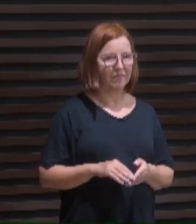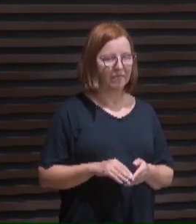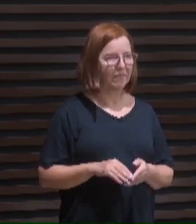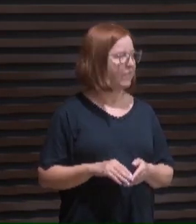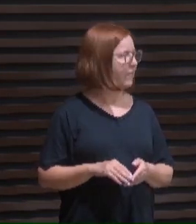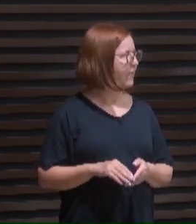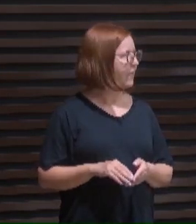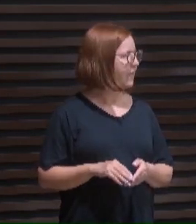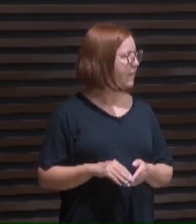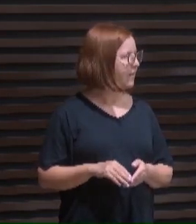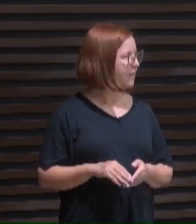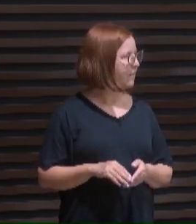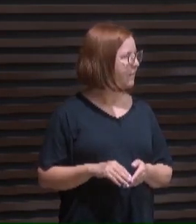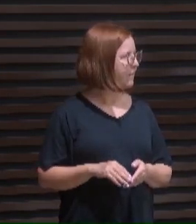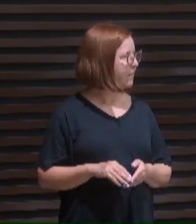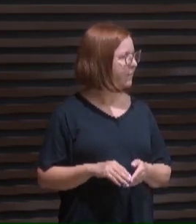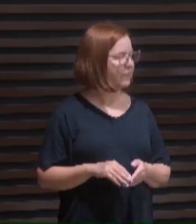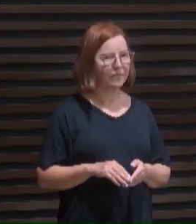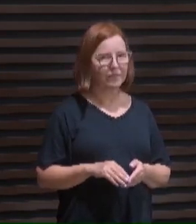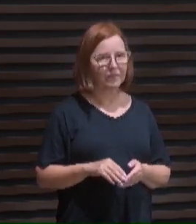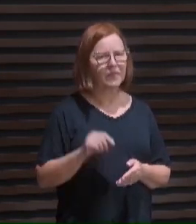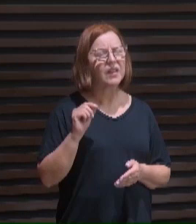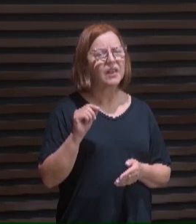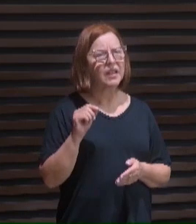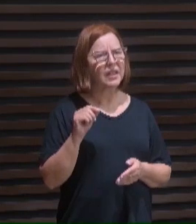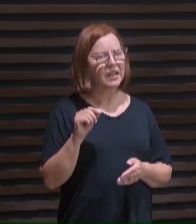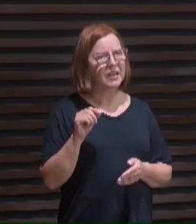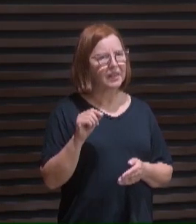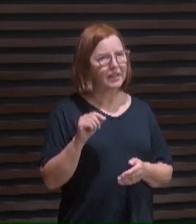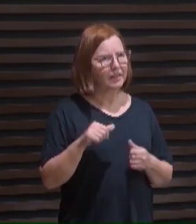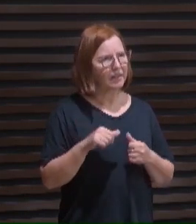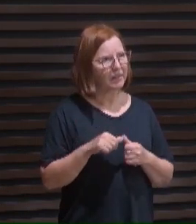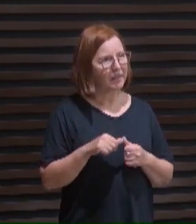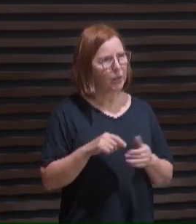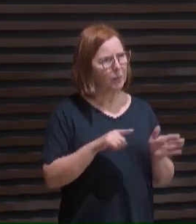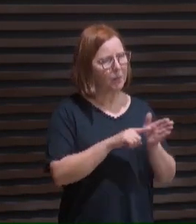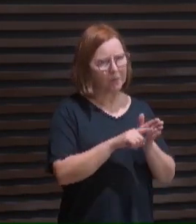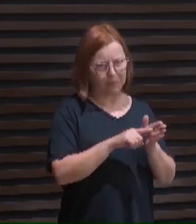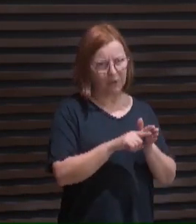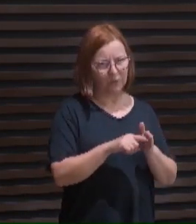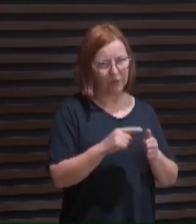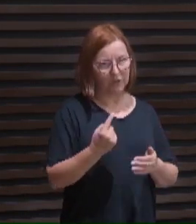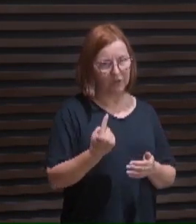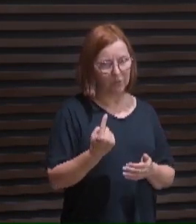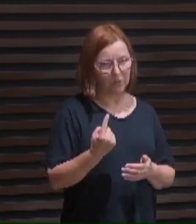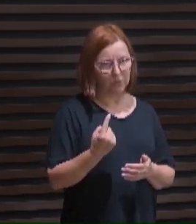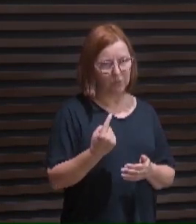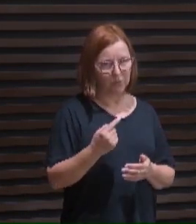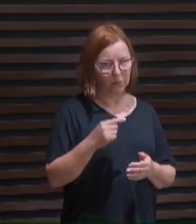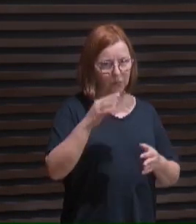Quem está? Essa é uma pergunta que foi feita uma vez por um teólogo para